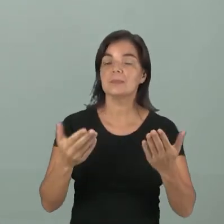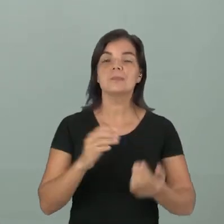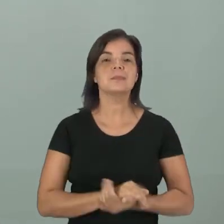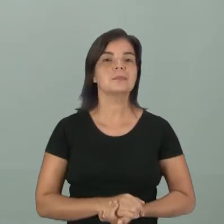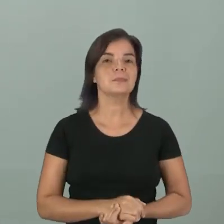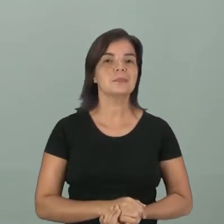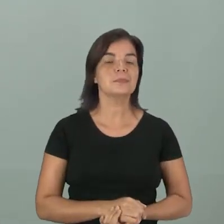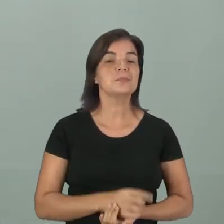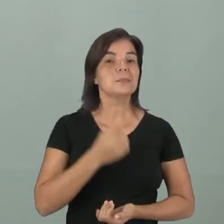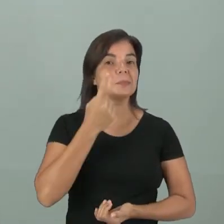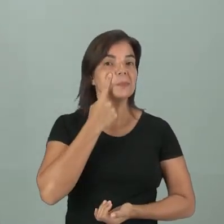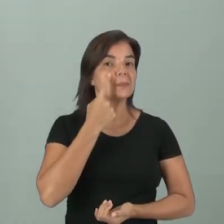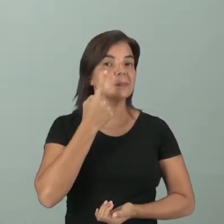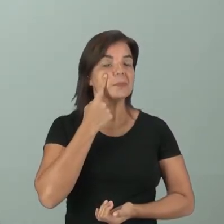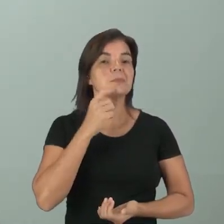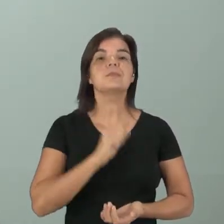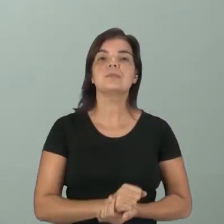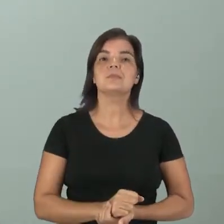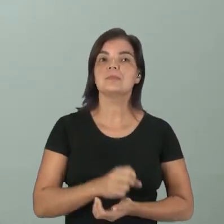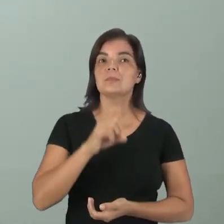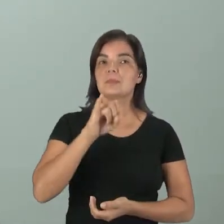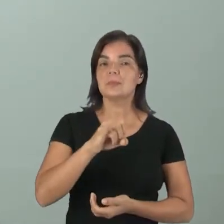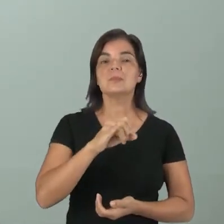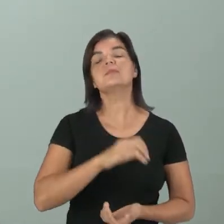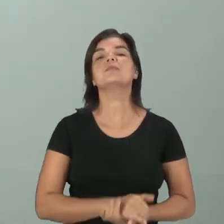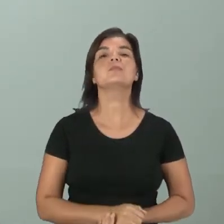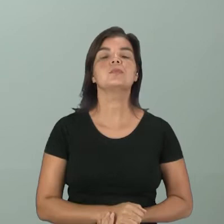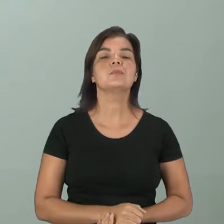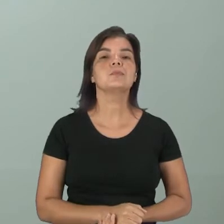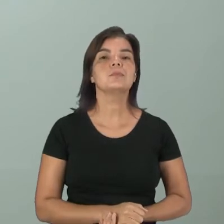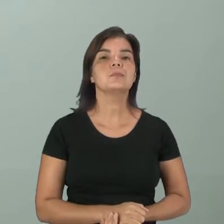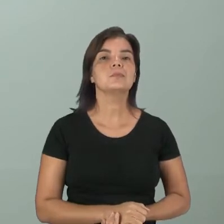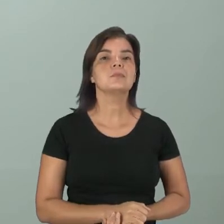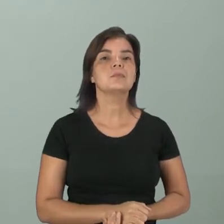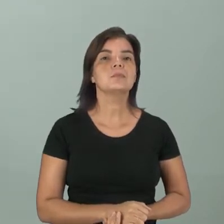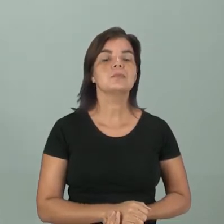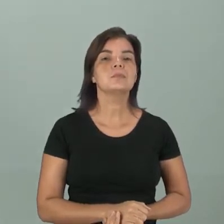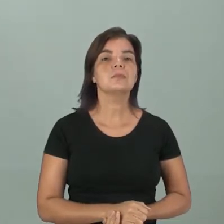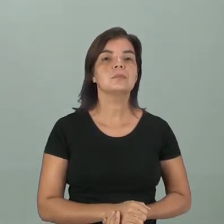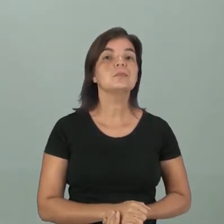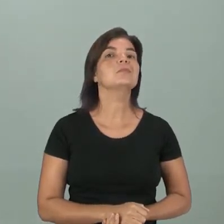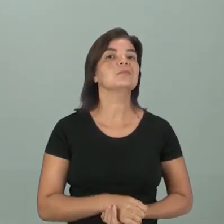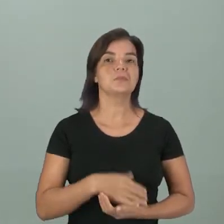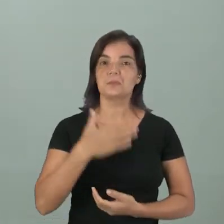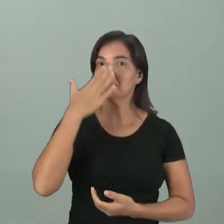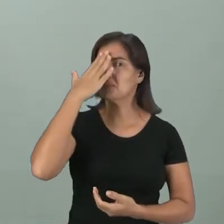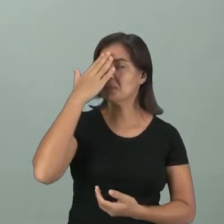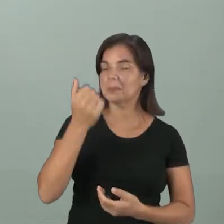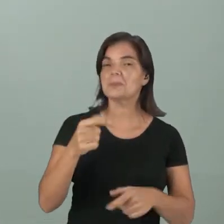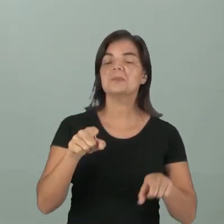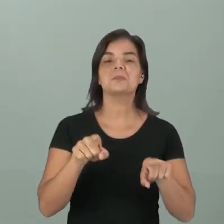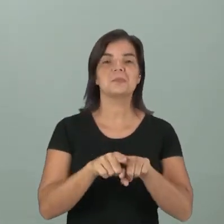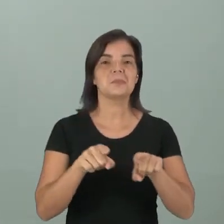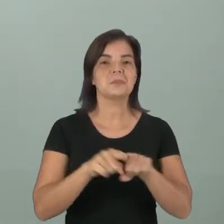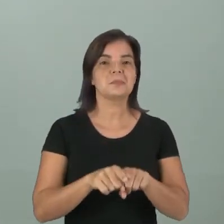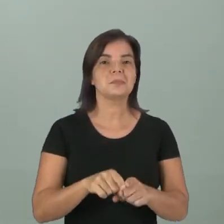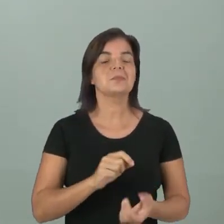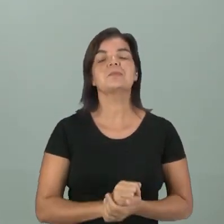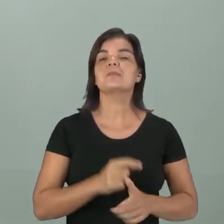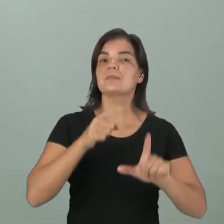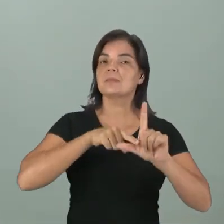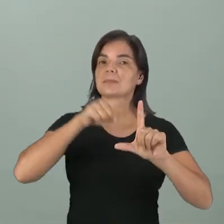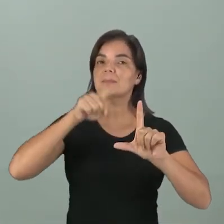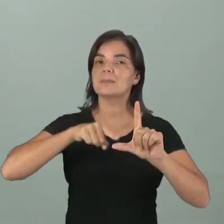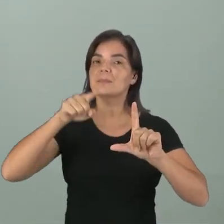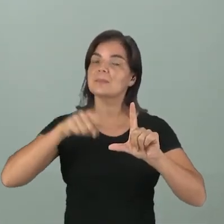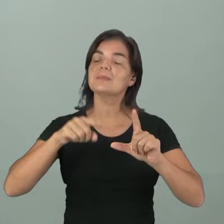E agora nós vamos ver se estamos aí craques em realizar um